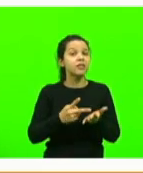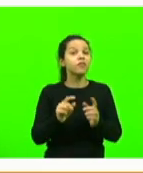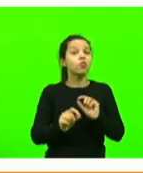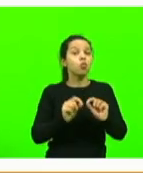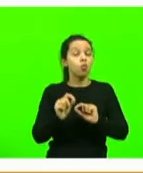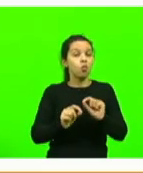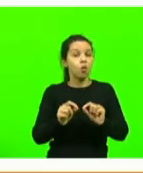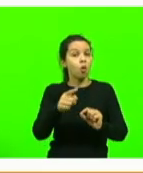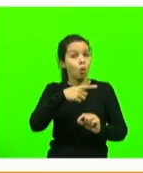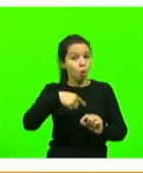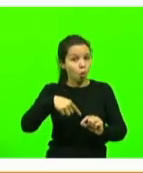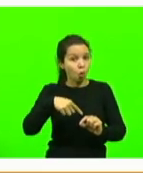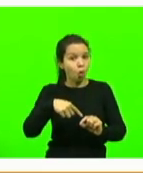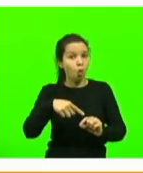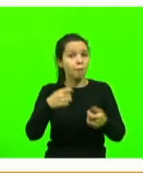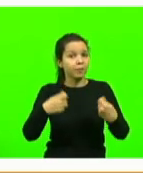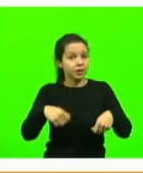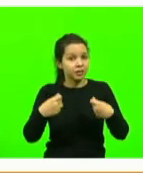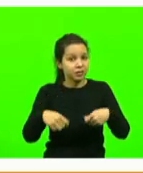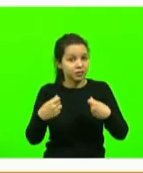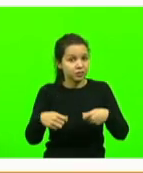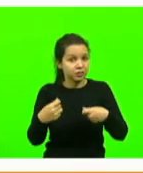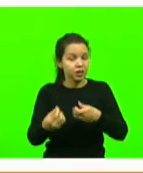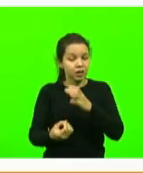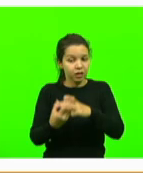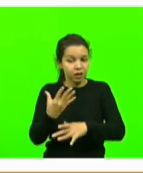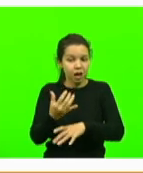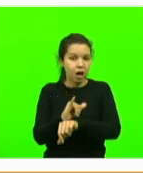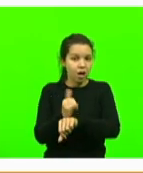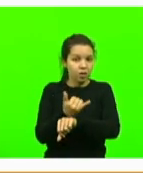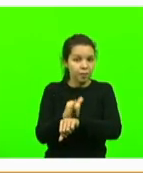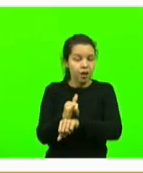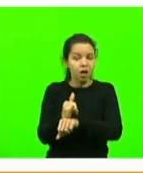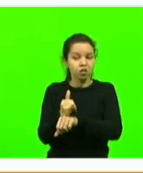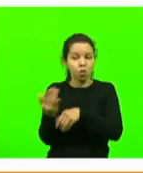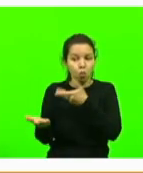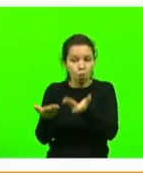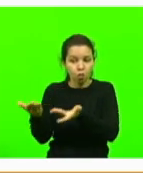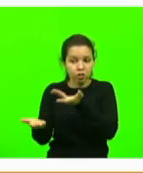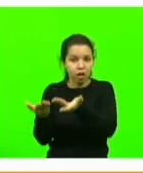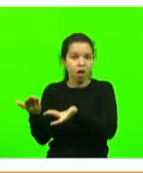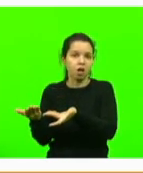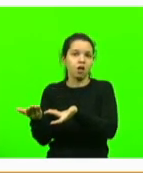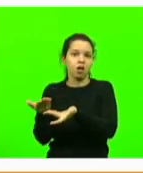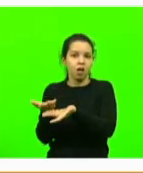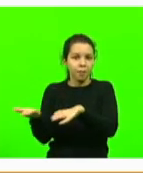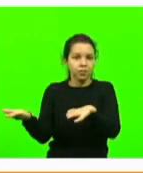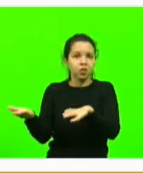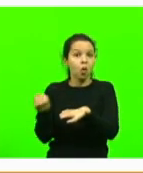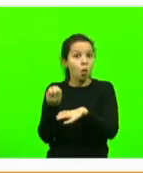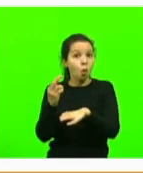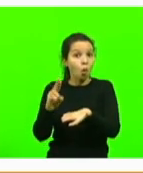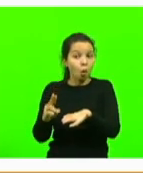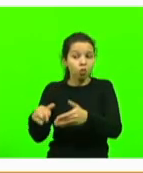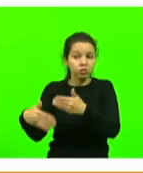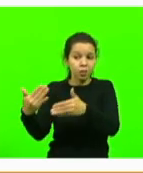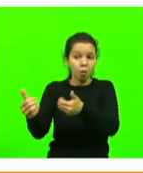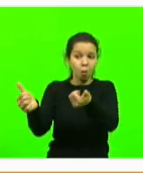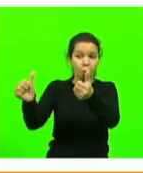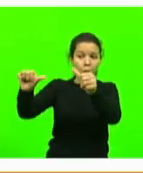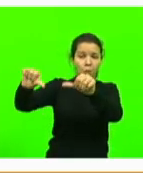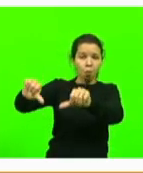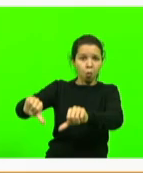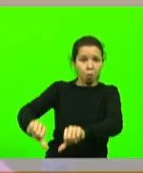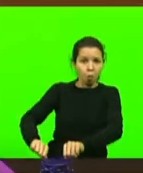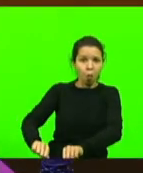cria mecanismo para um parar essas pessoas ou a gente vai assistir a desgraça acontecer na nossa frente Como